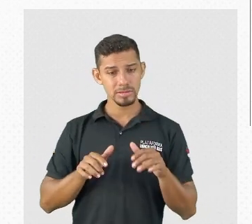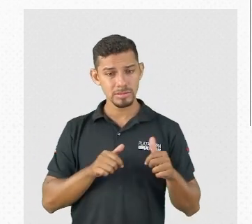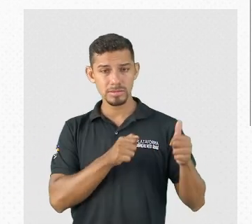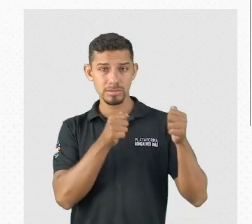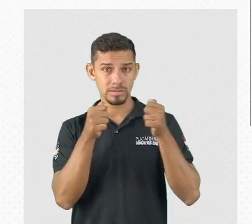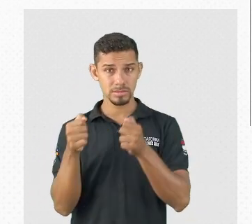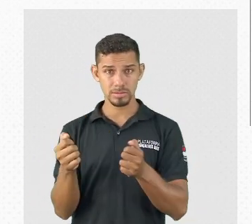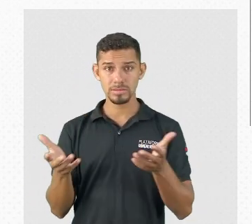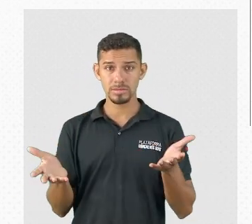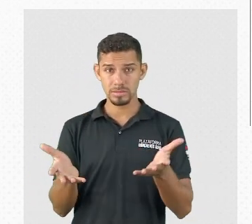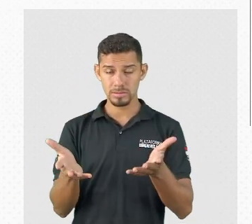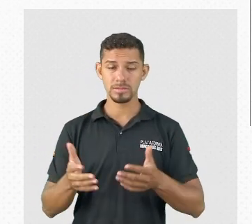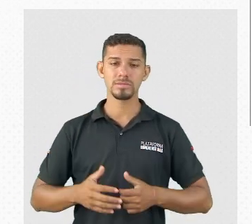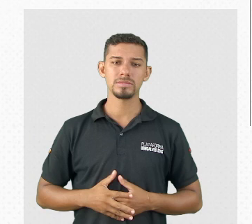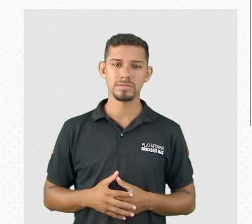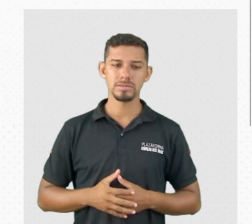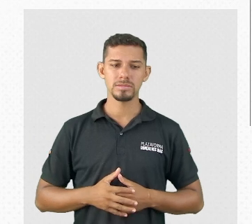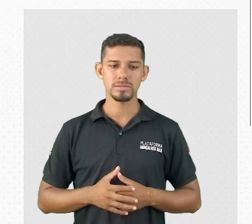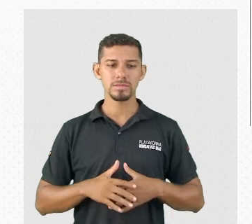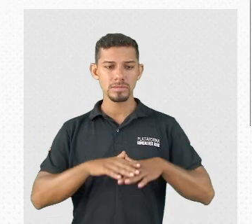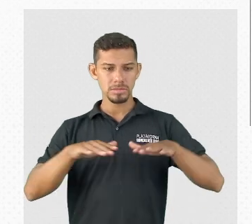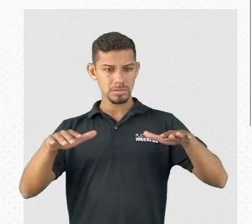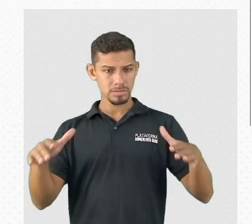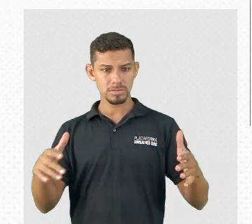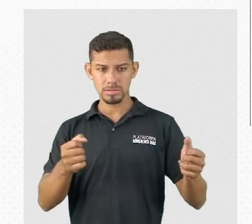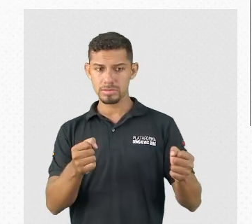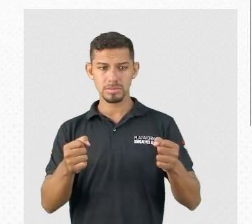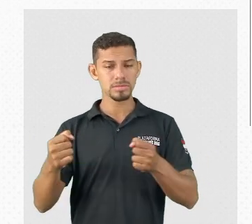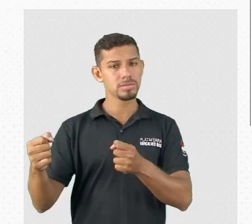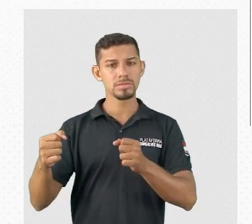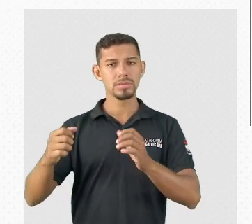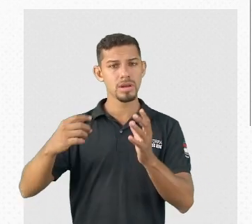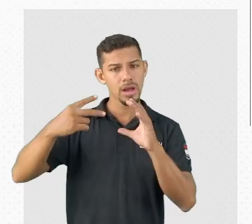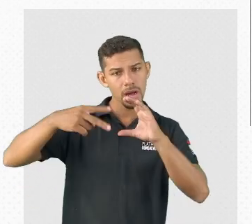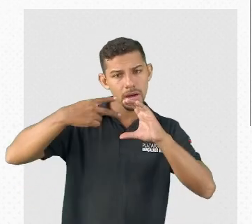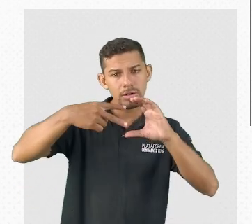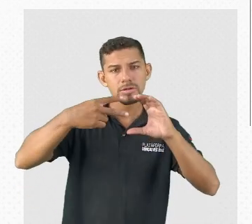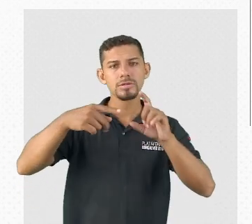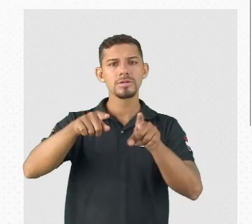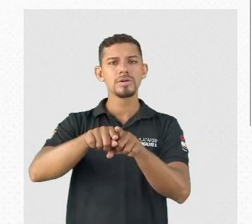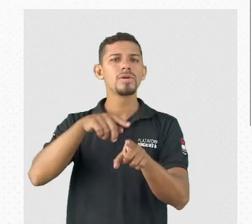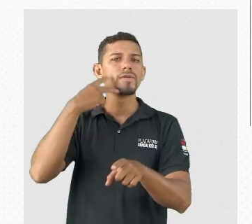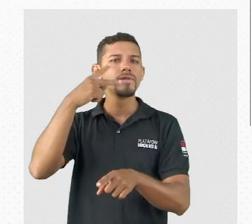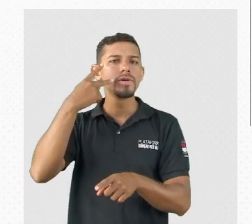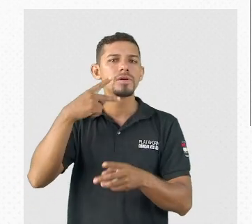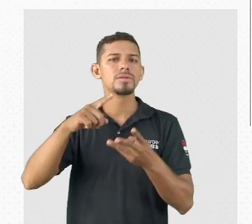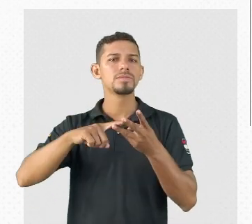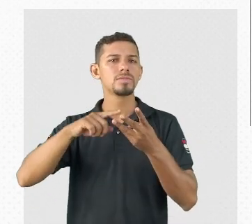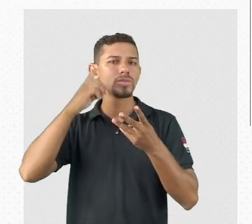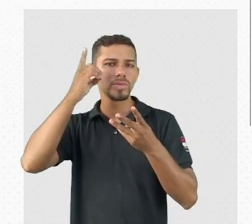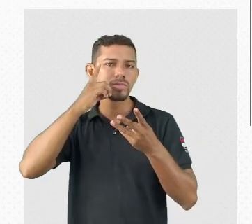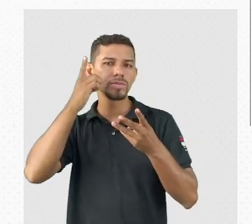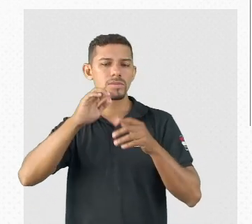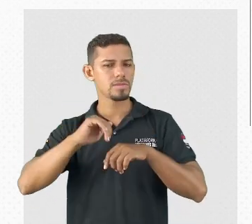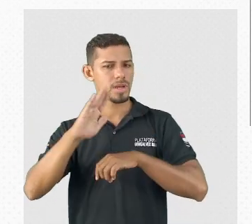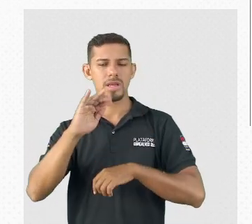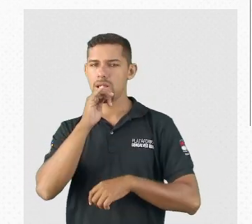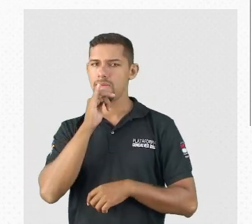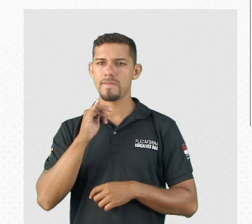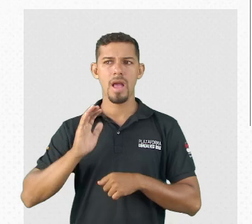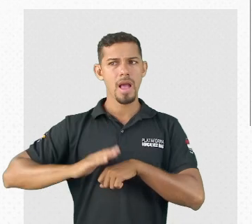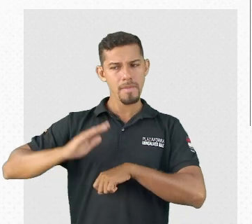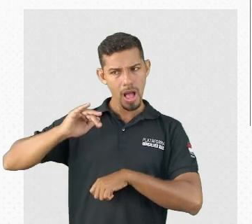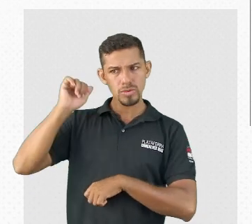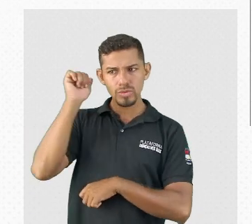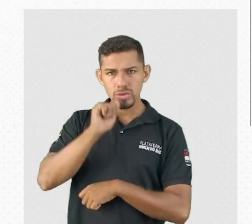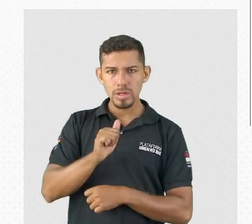essas bancadas, né? Ocupando as nossas câmaras, ocupando os nossos cargos públicos, né? Então, que a gente tenha mais